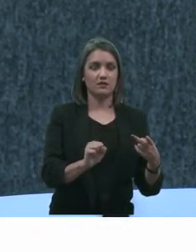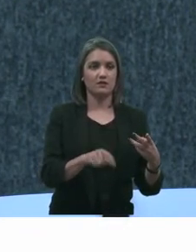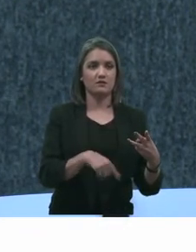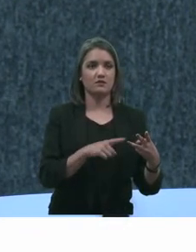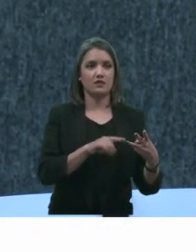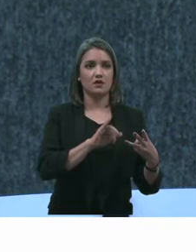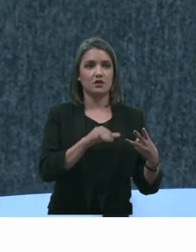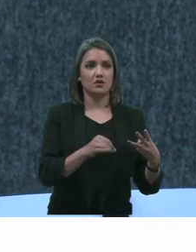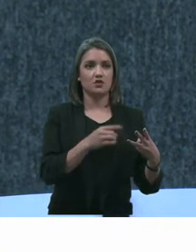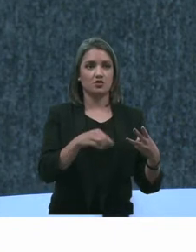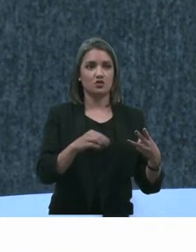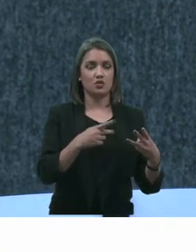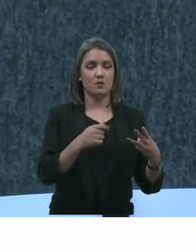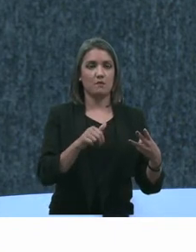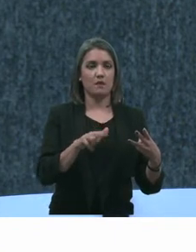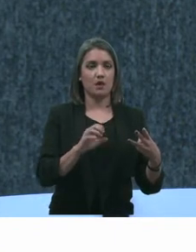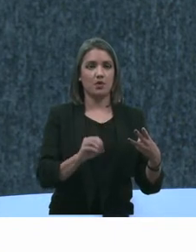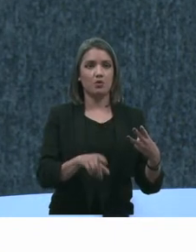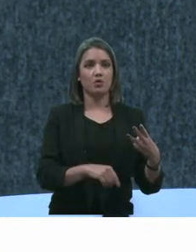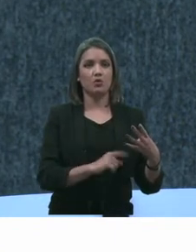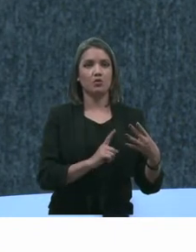João Paulo Schuquer,